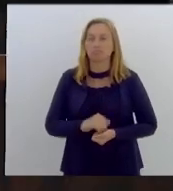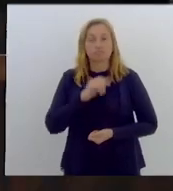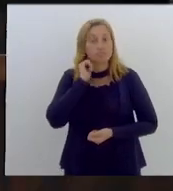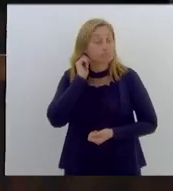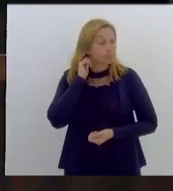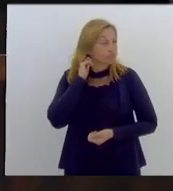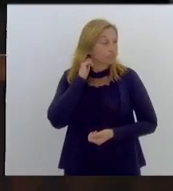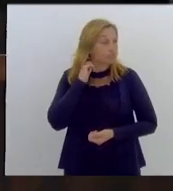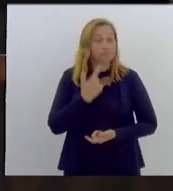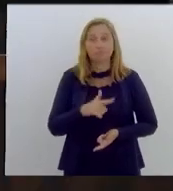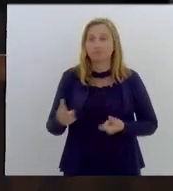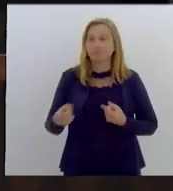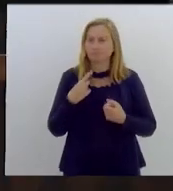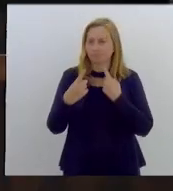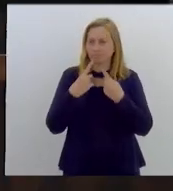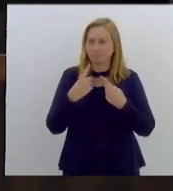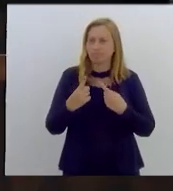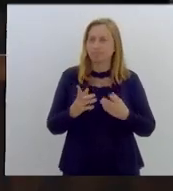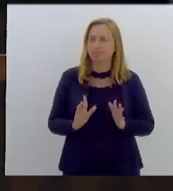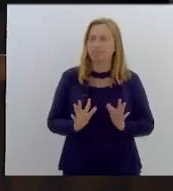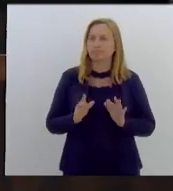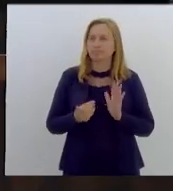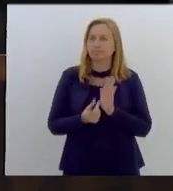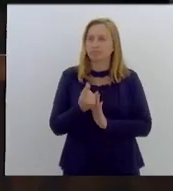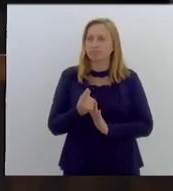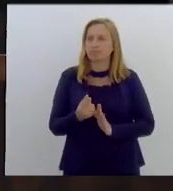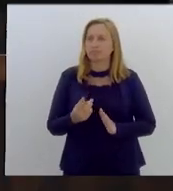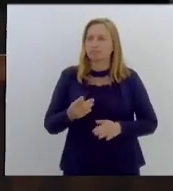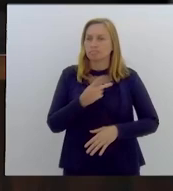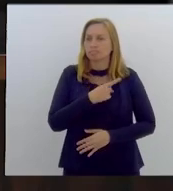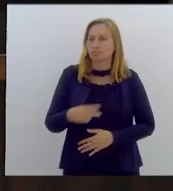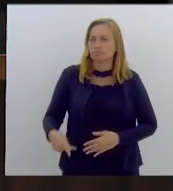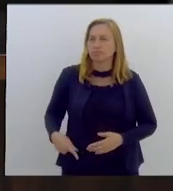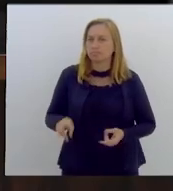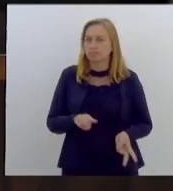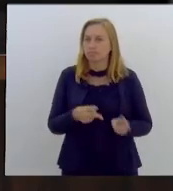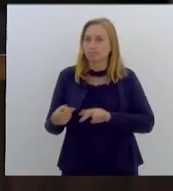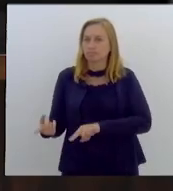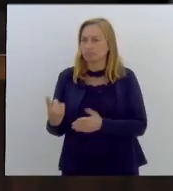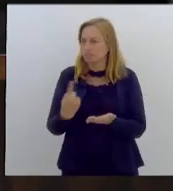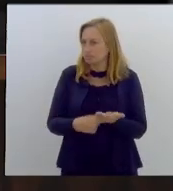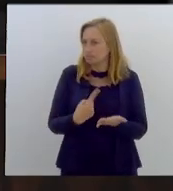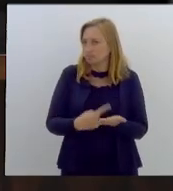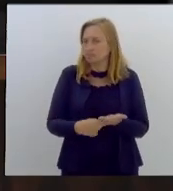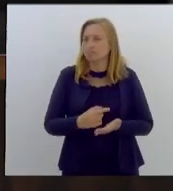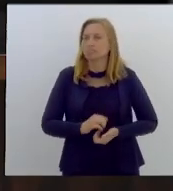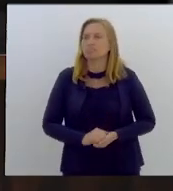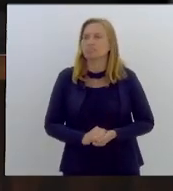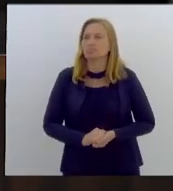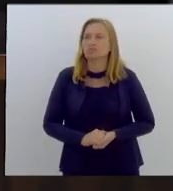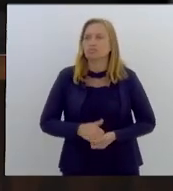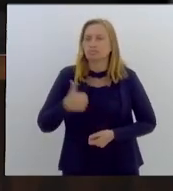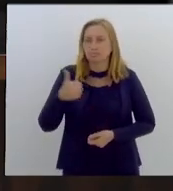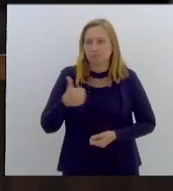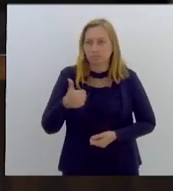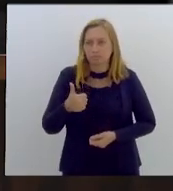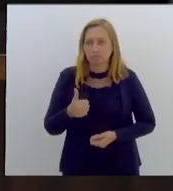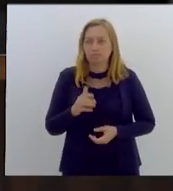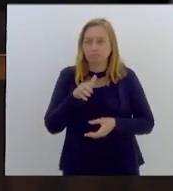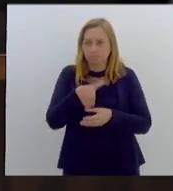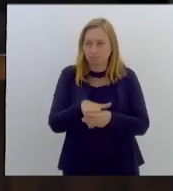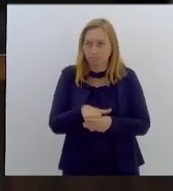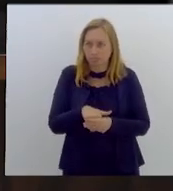Não havendo mais oradores inscritos para discutir o orçamento, a presidência quer encaminhar um acordo. Primeiro, a